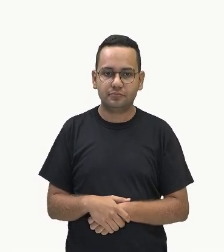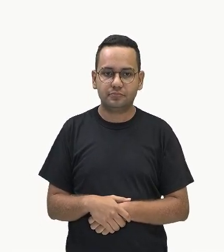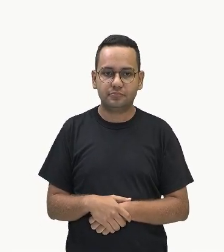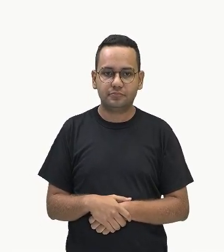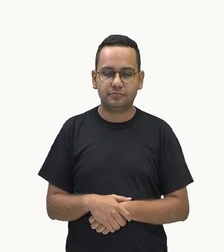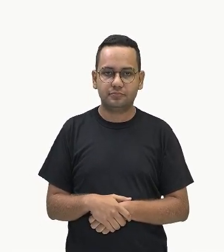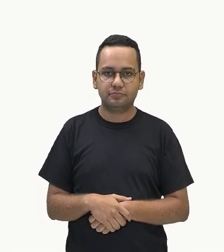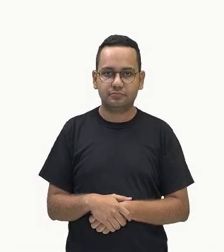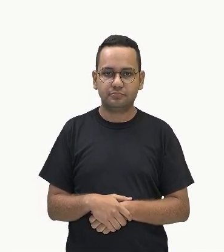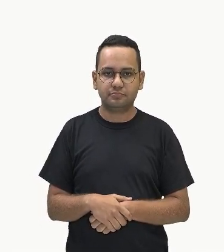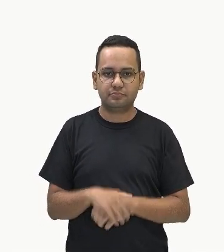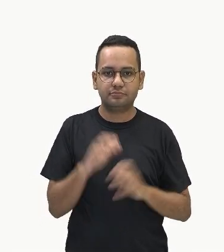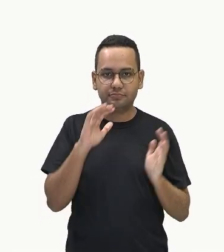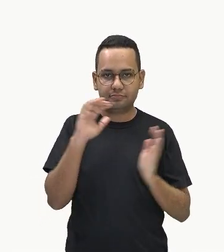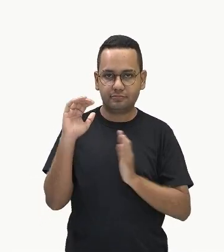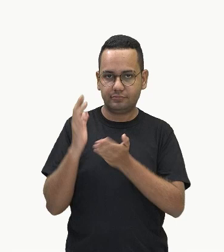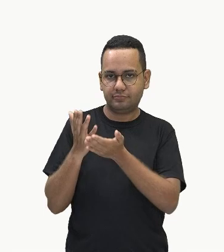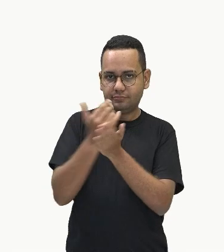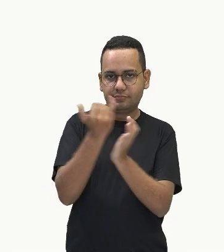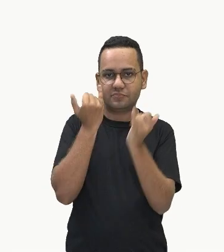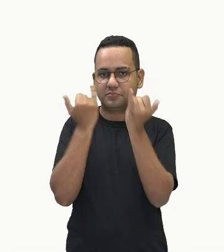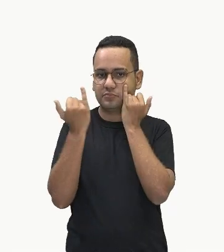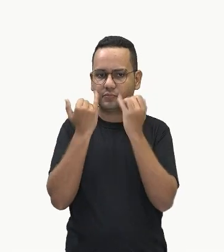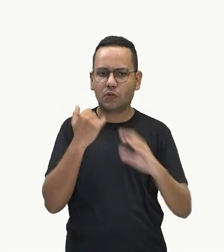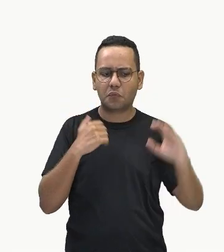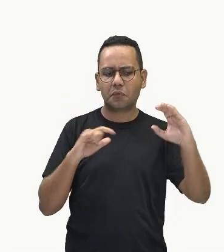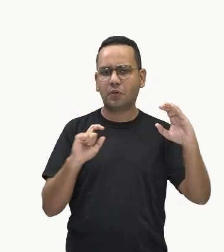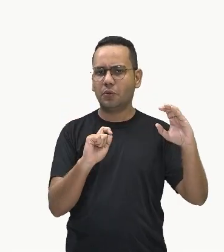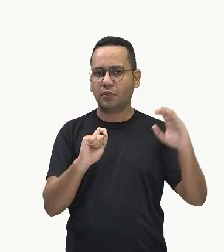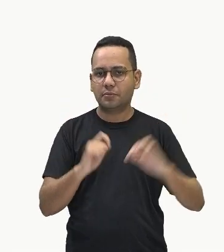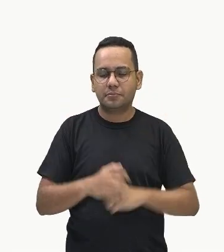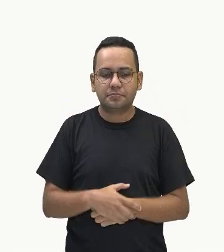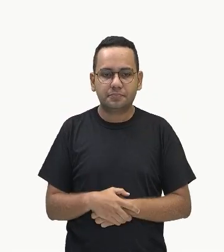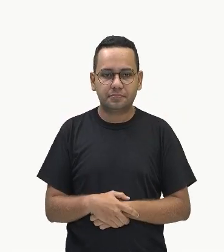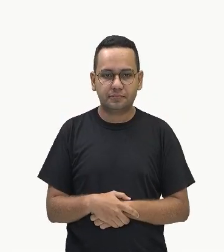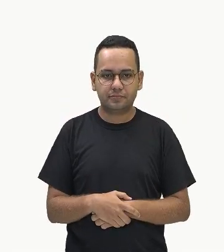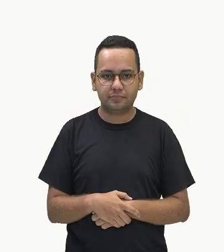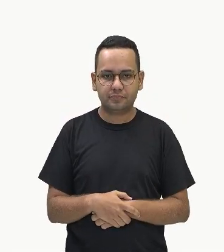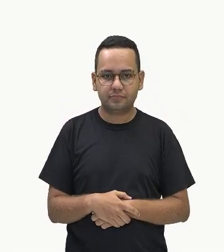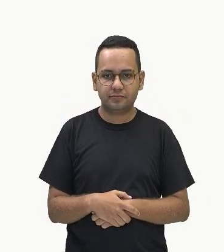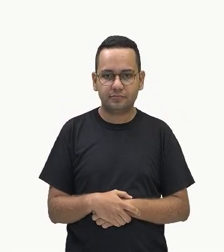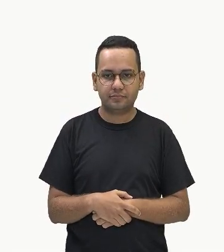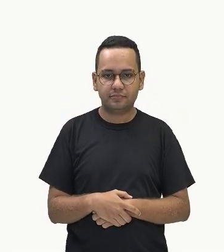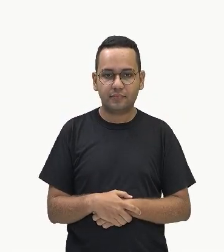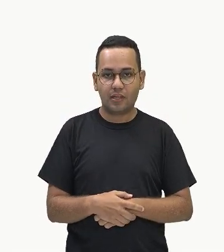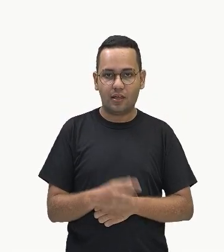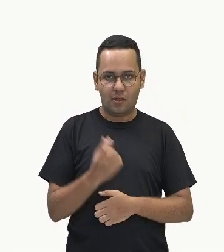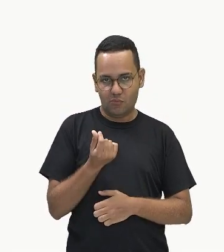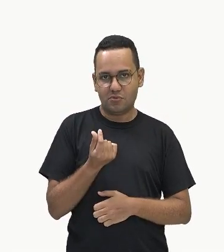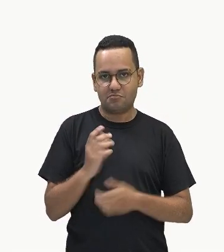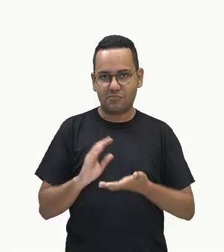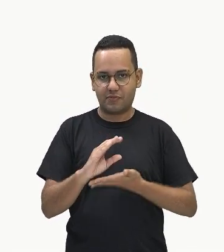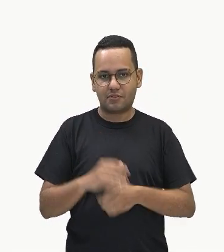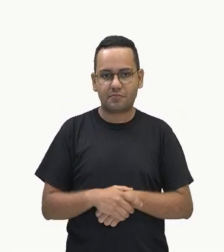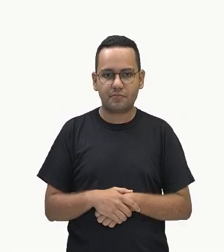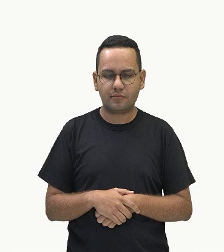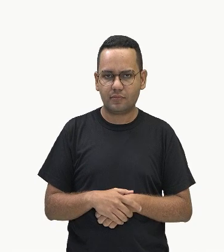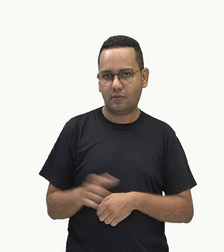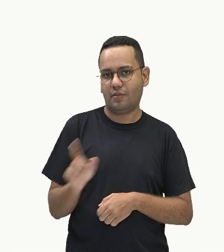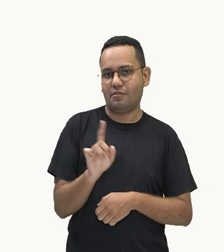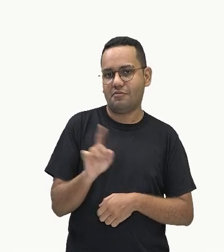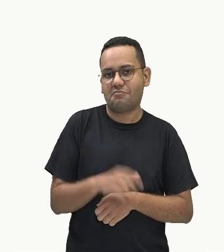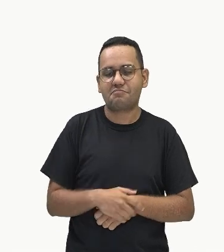capital. Quem que vai ser o nosso capital? Nosso capital vai ser aquele primeiro dinheiro, né? 45 mil?